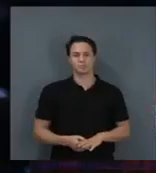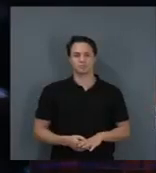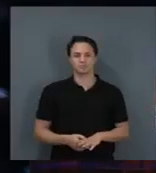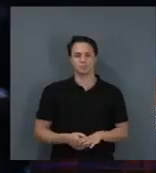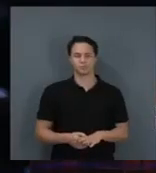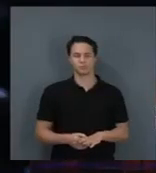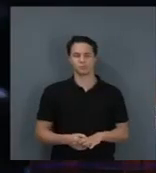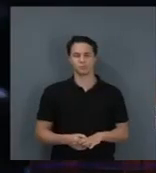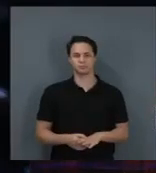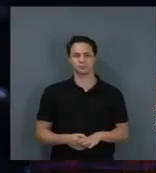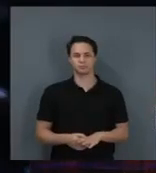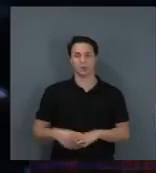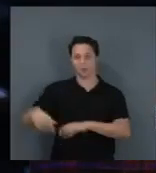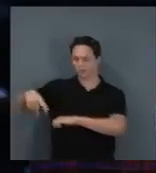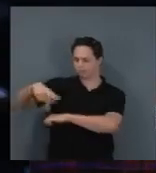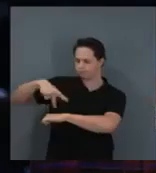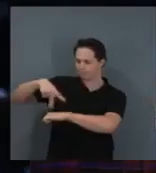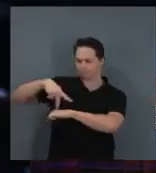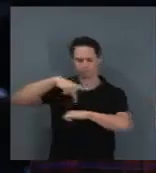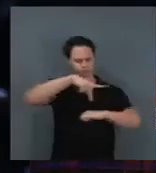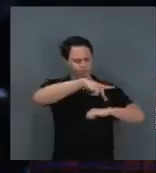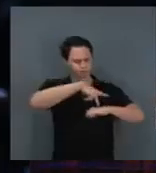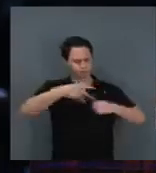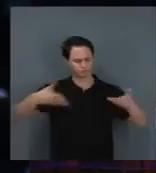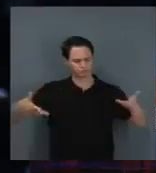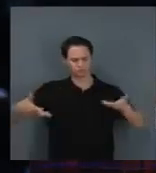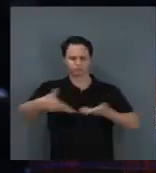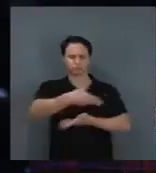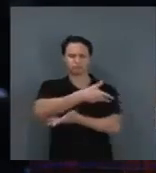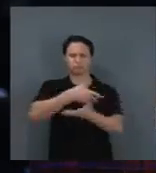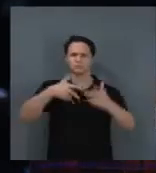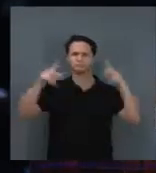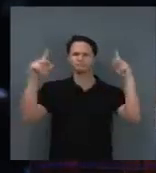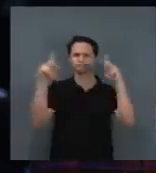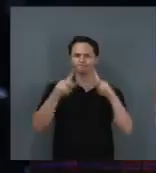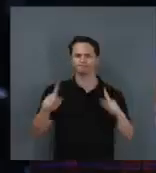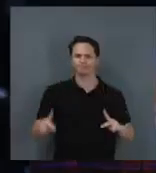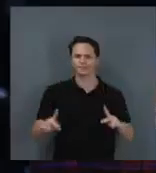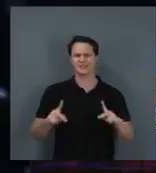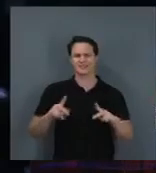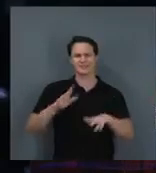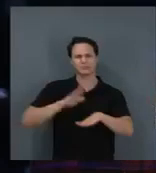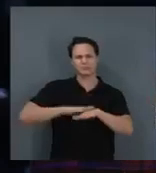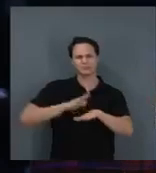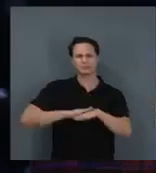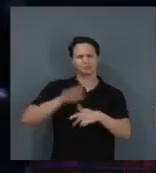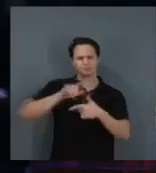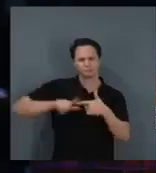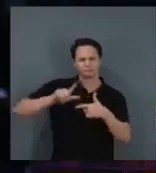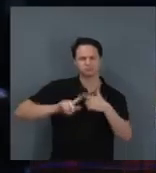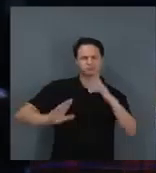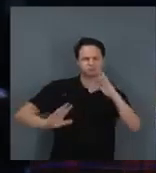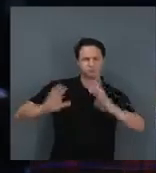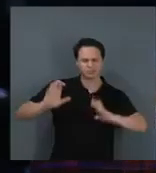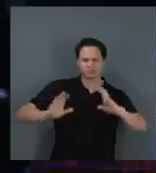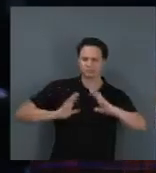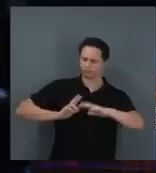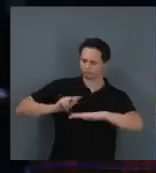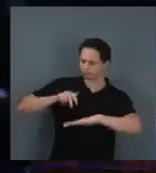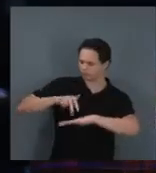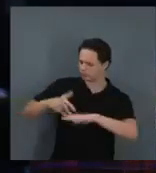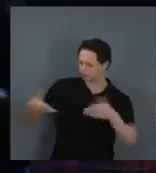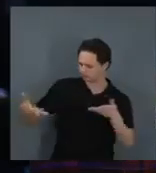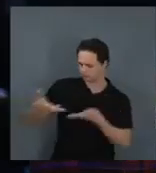os povos, intercedeu em crises internacionais e promoveu a cultura